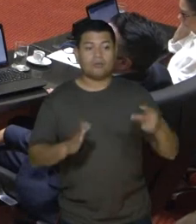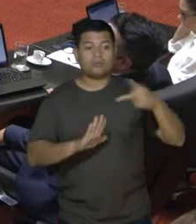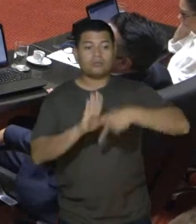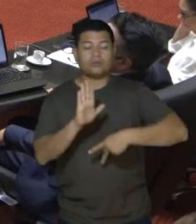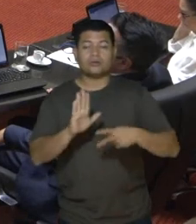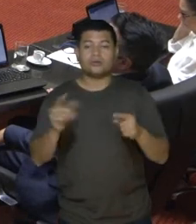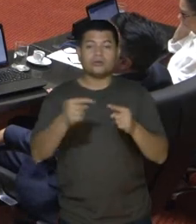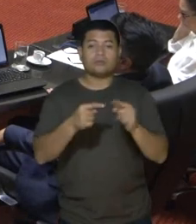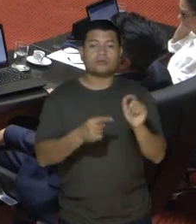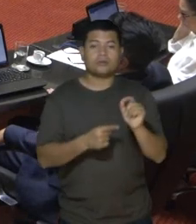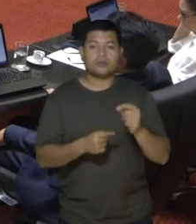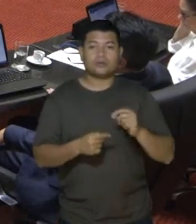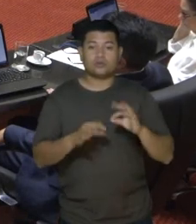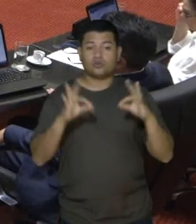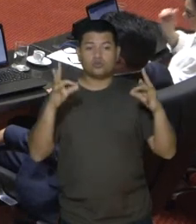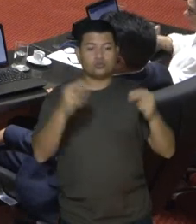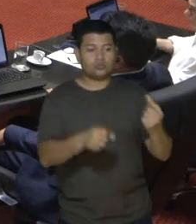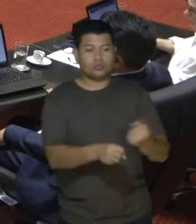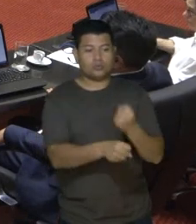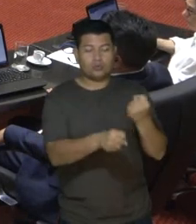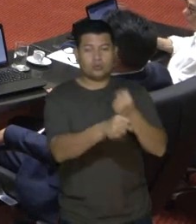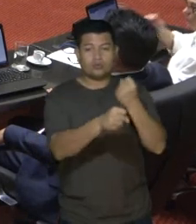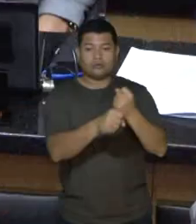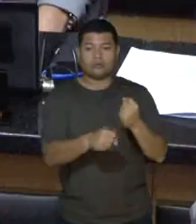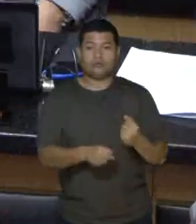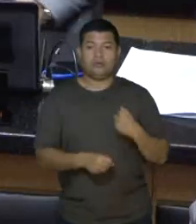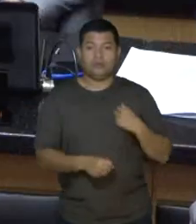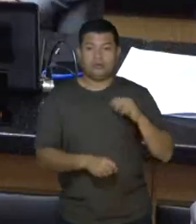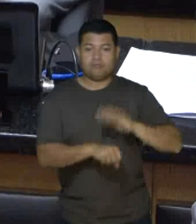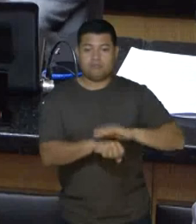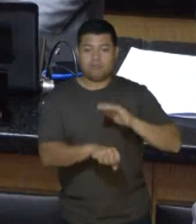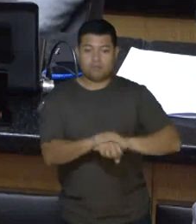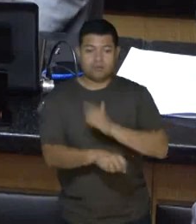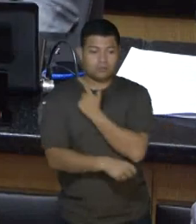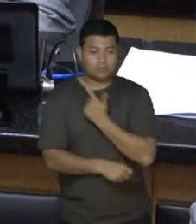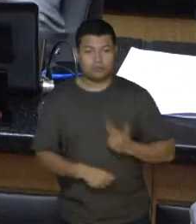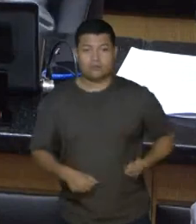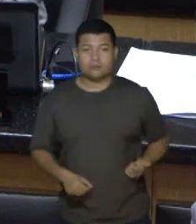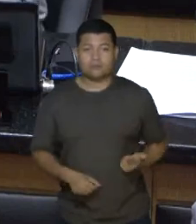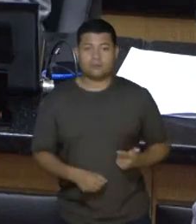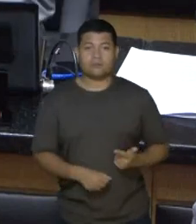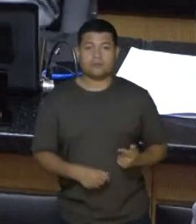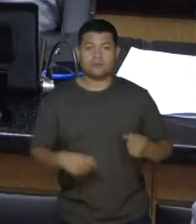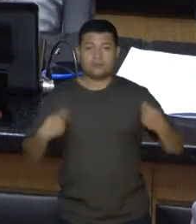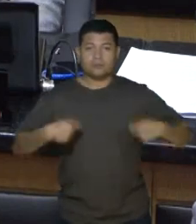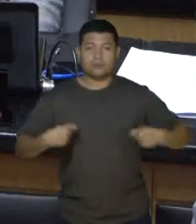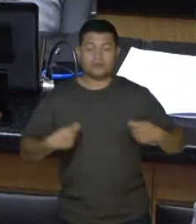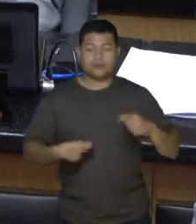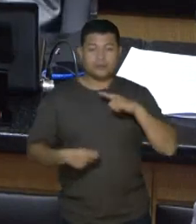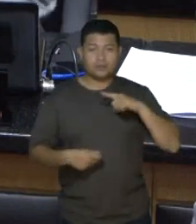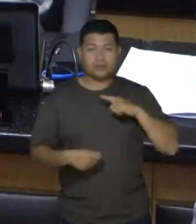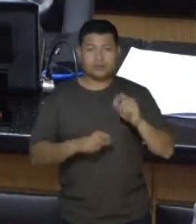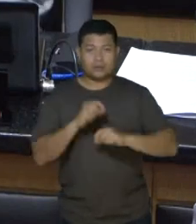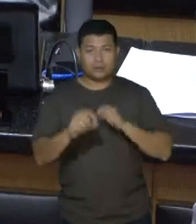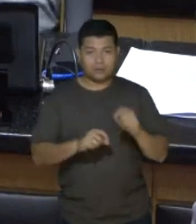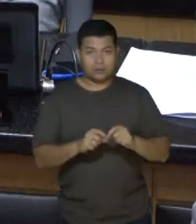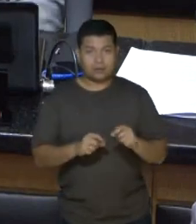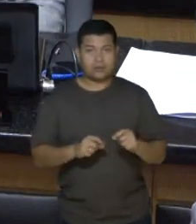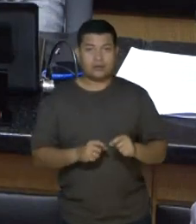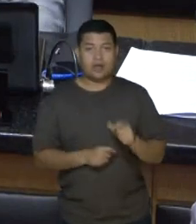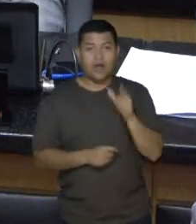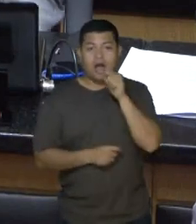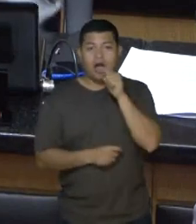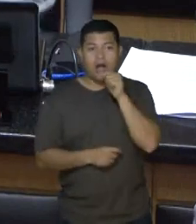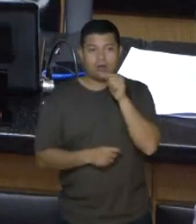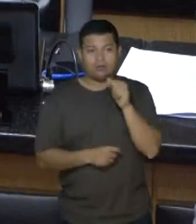as obras que forem executadas pelo Estado devem ter previsão de captação de água da